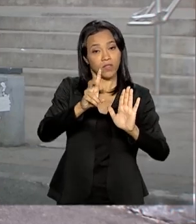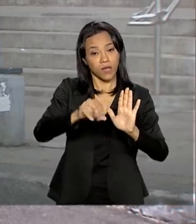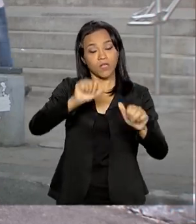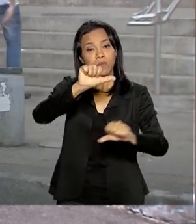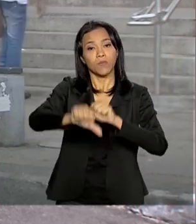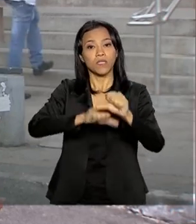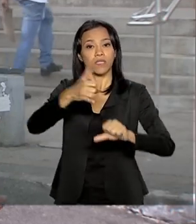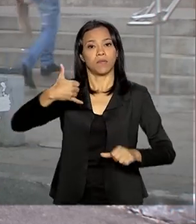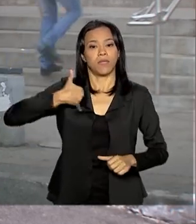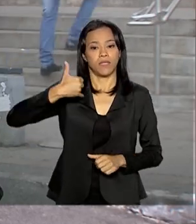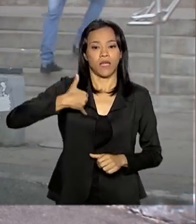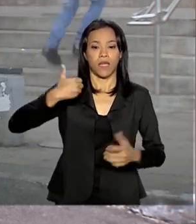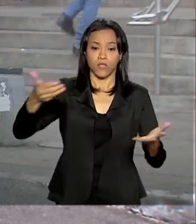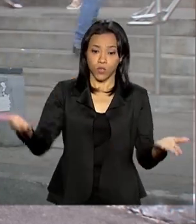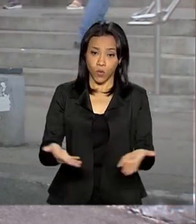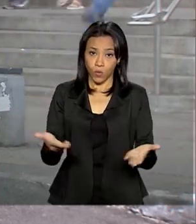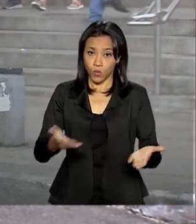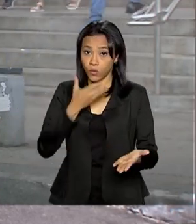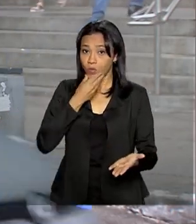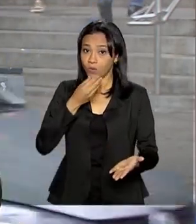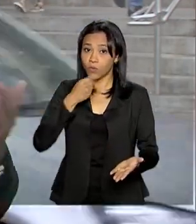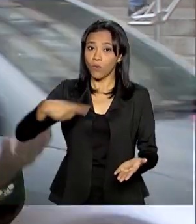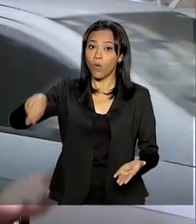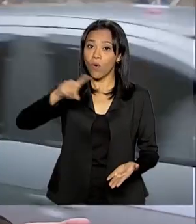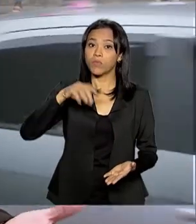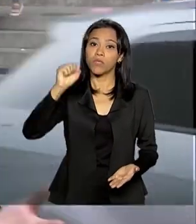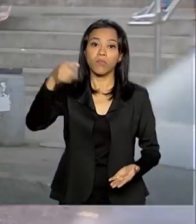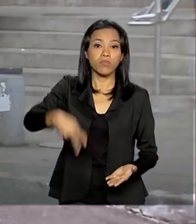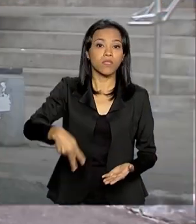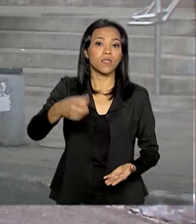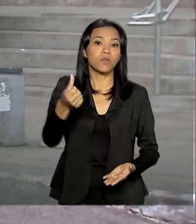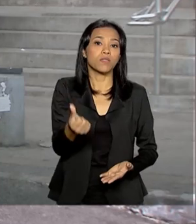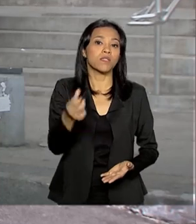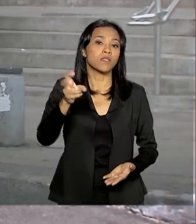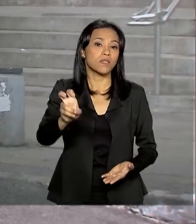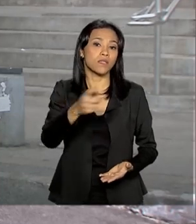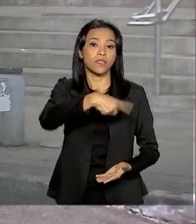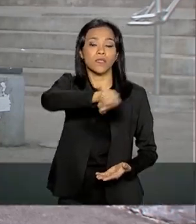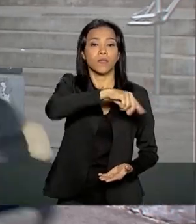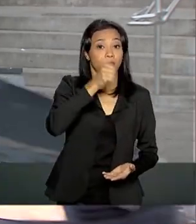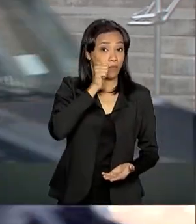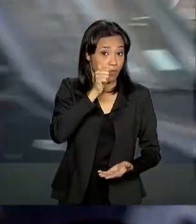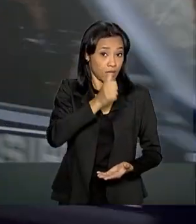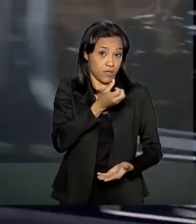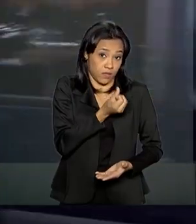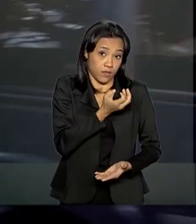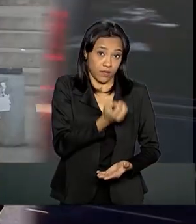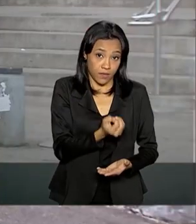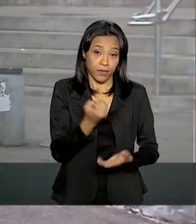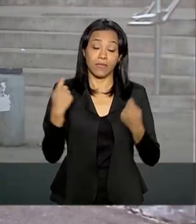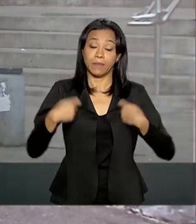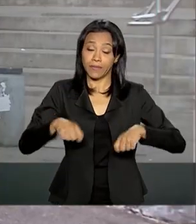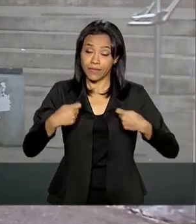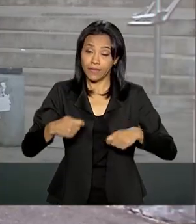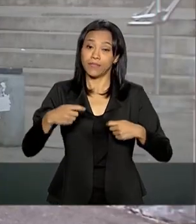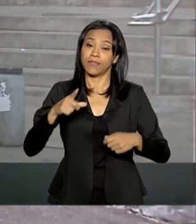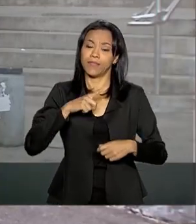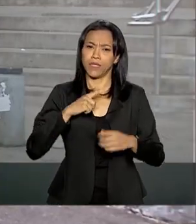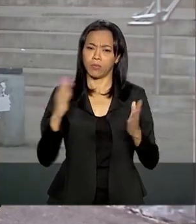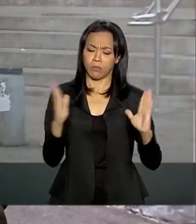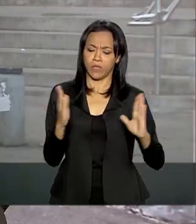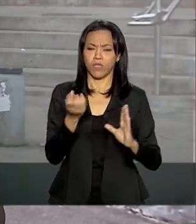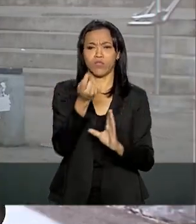aposentadoria. Hoje em dia, os homens se aposentam com 65 anos, as mulheres com 60, e é preciso ter 15 anos de